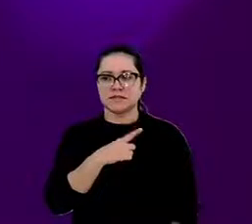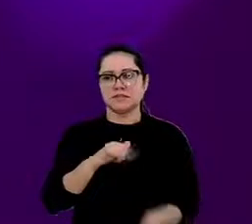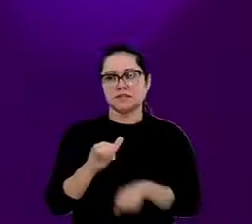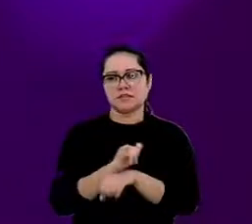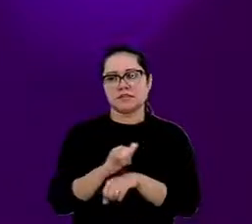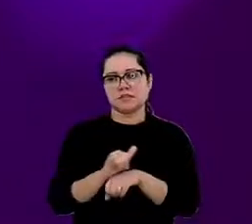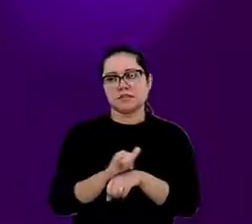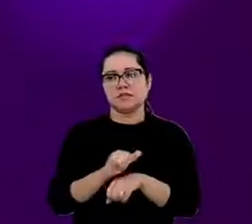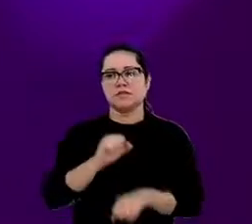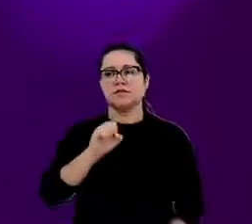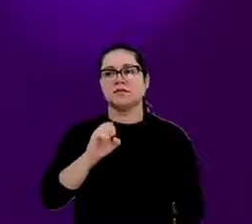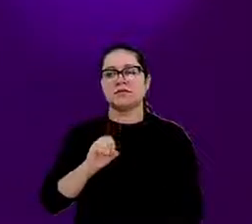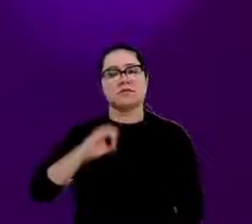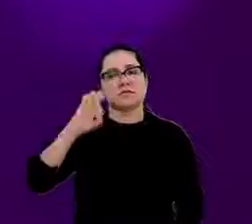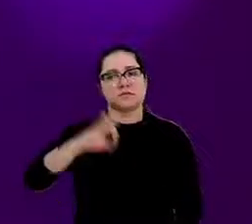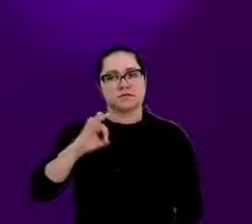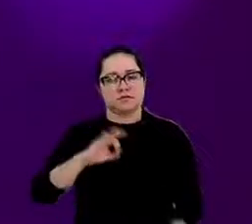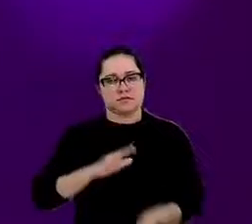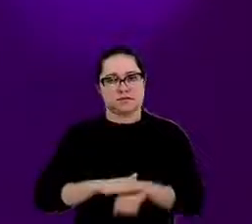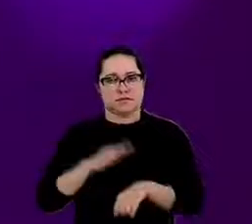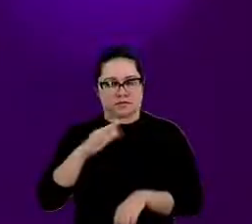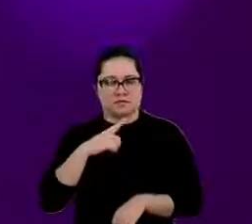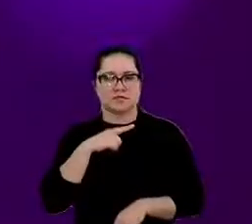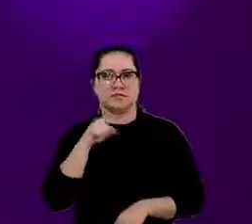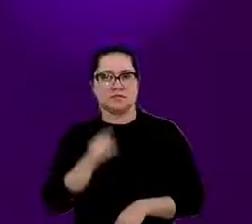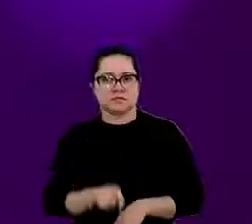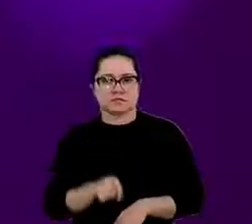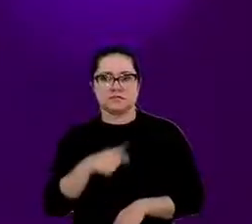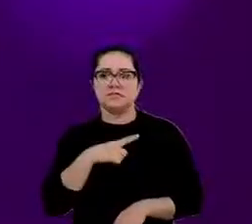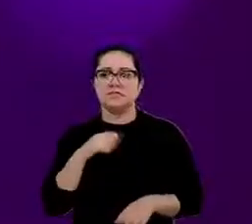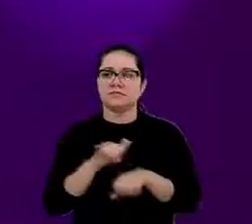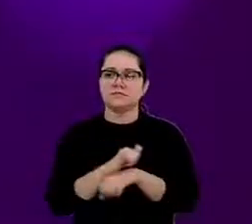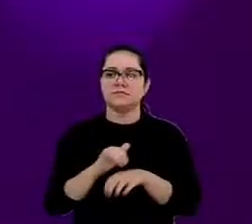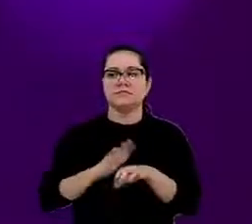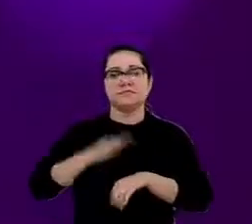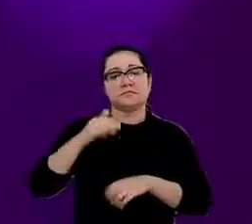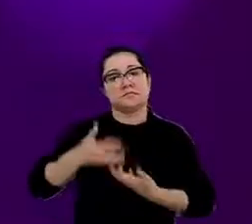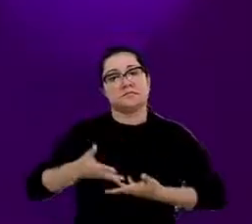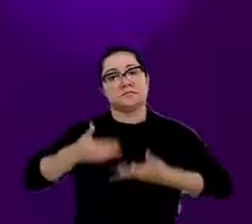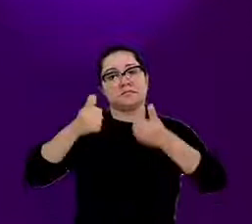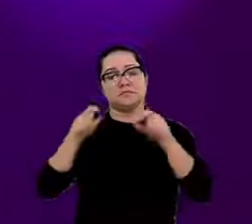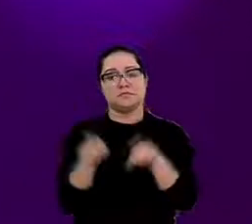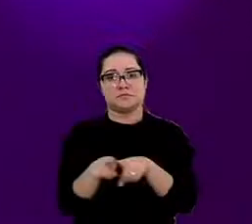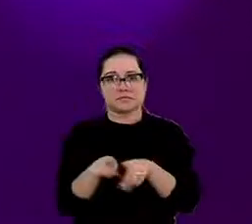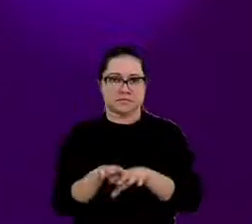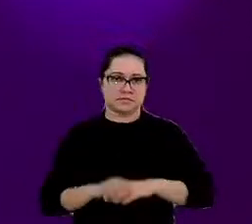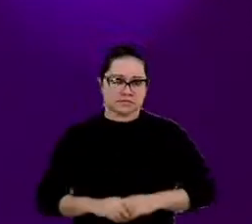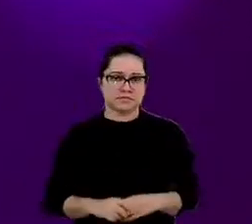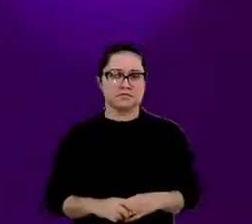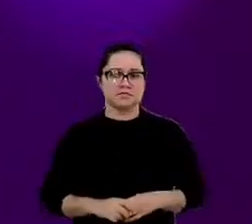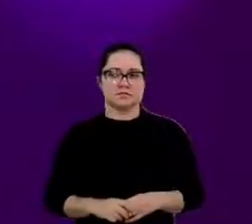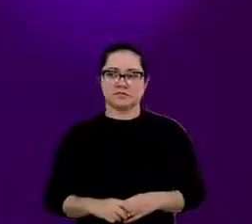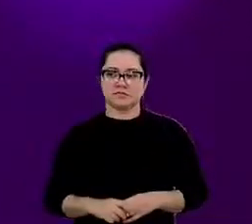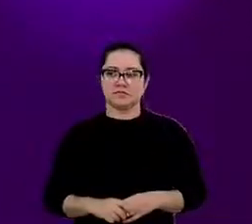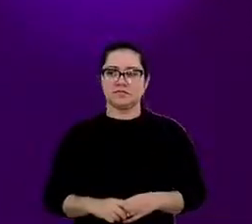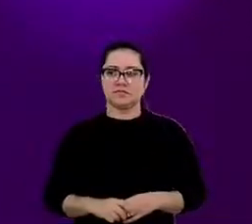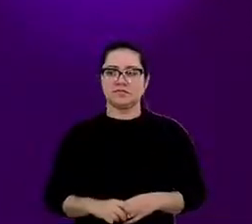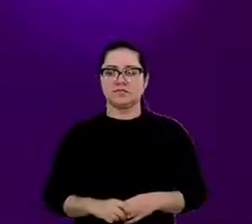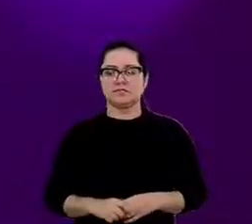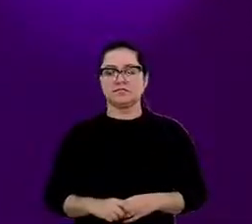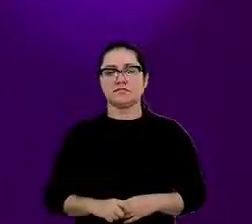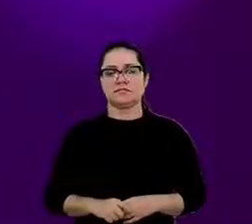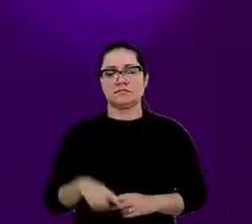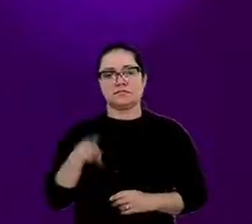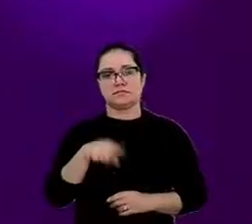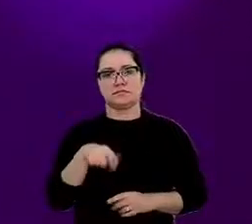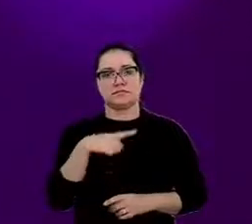dos casos, notadamente no comprimento do stent e no diâmetro do stent que você selecionou. Assim que